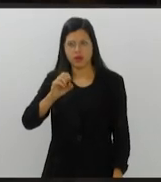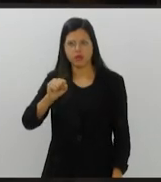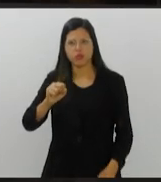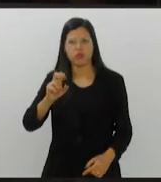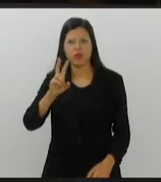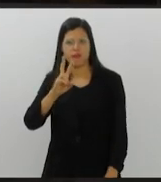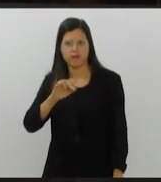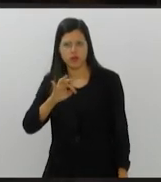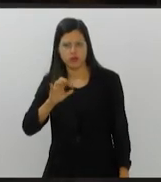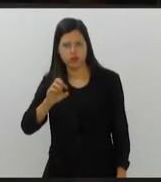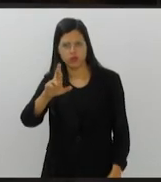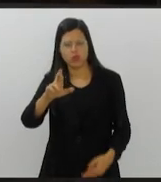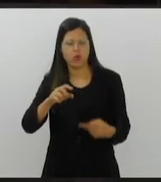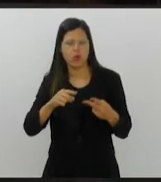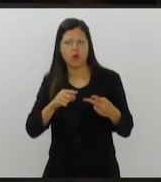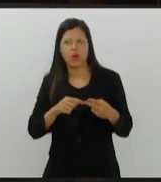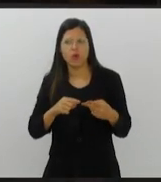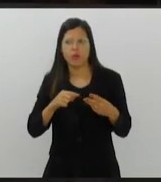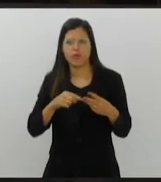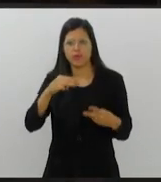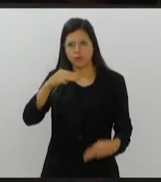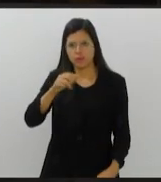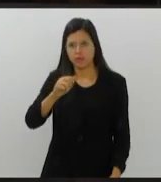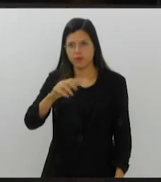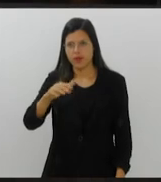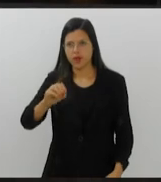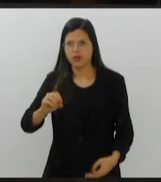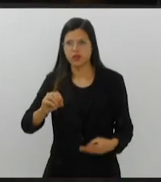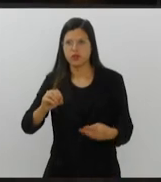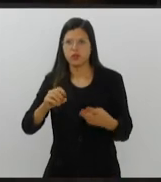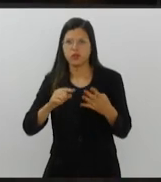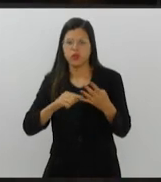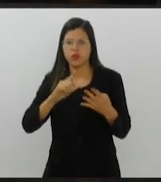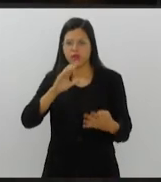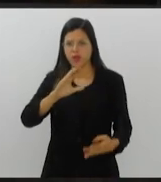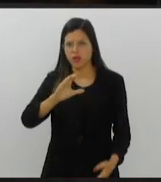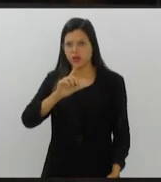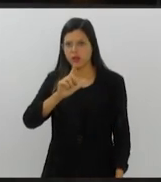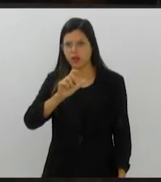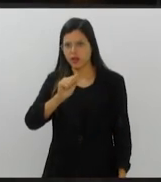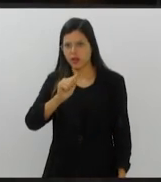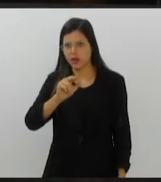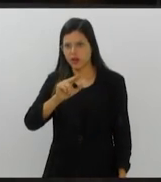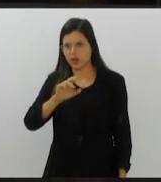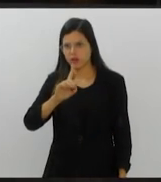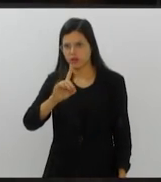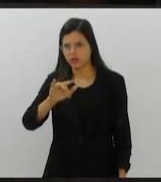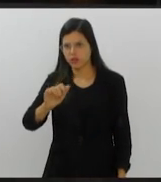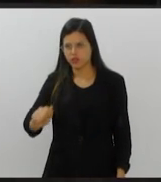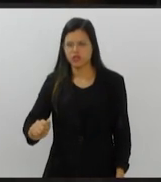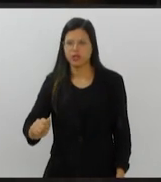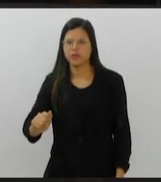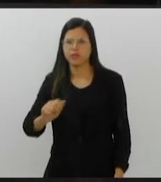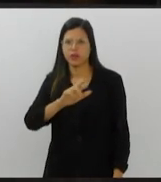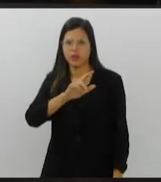do Rosário e Silva, Márcio Ferreira e a senhora Cláudia Ramos Jacob.